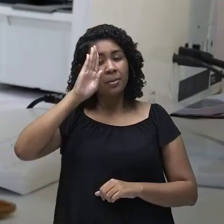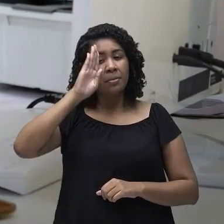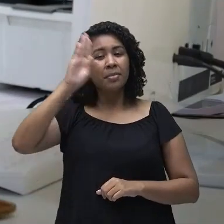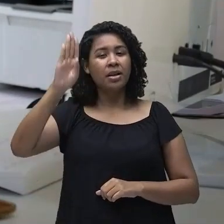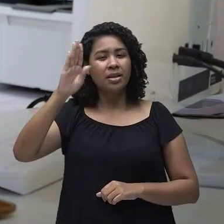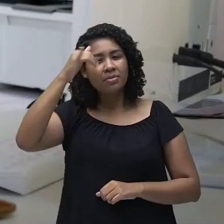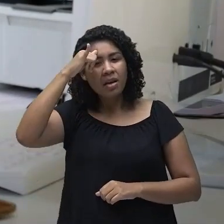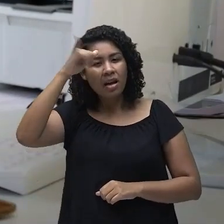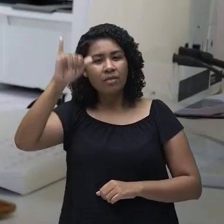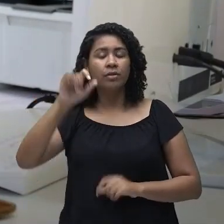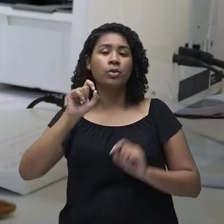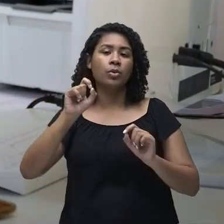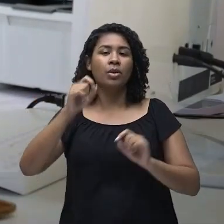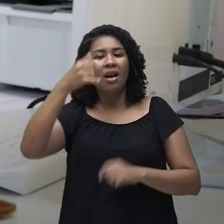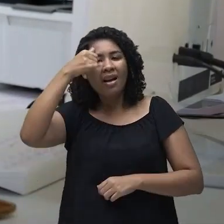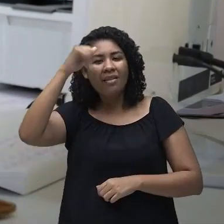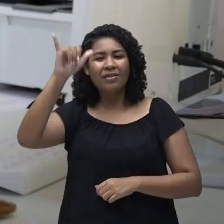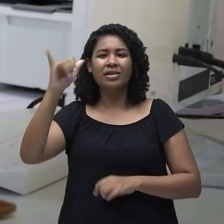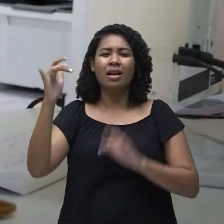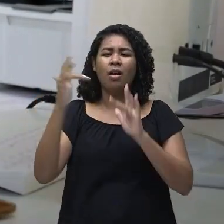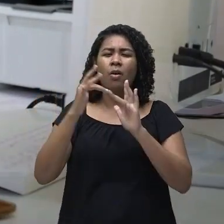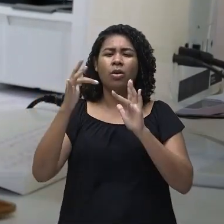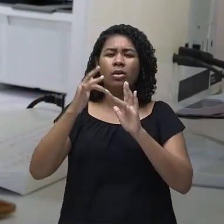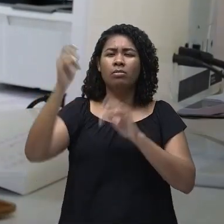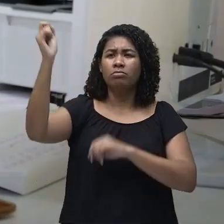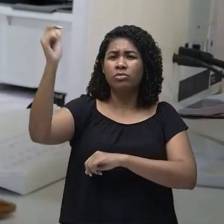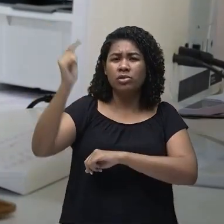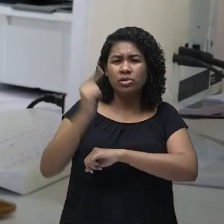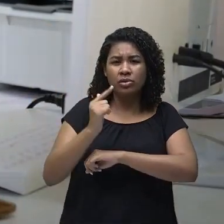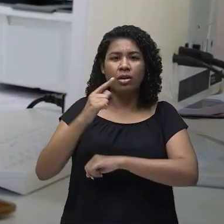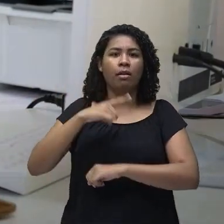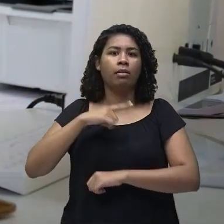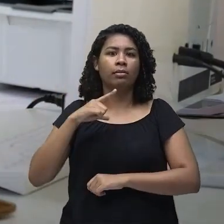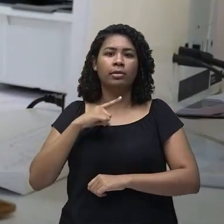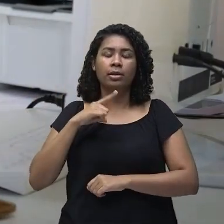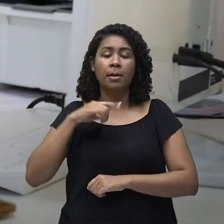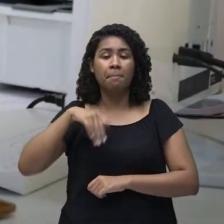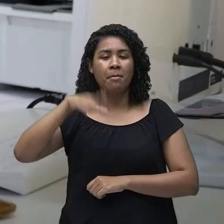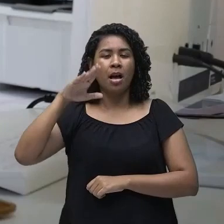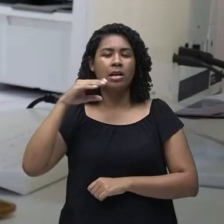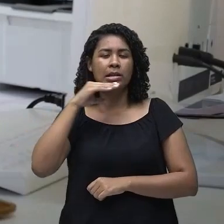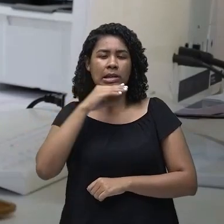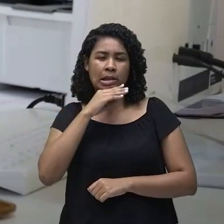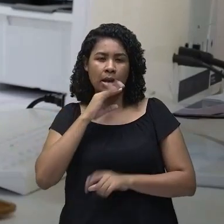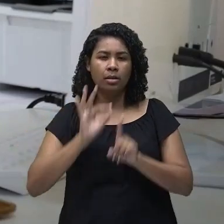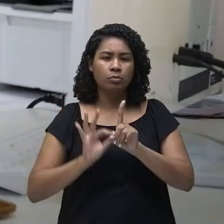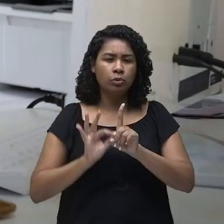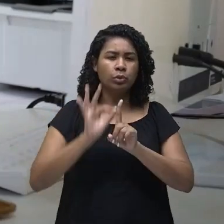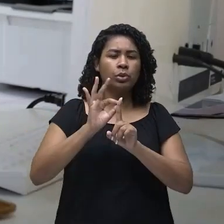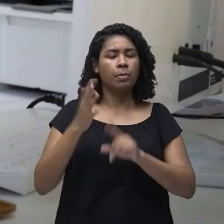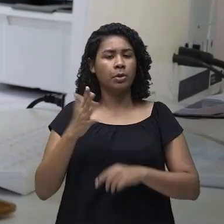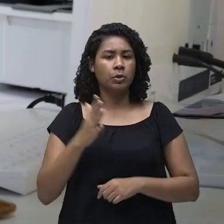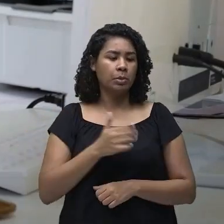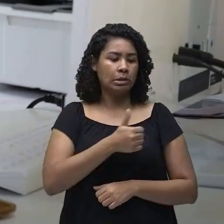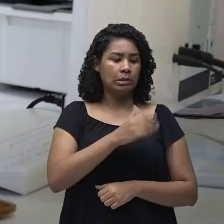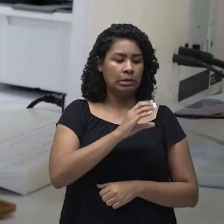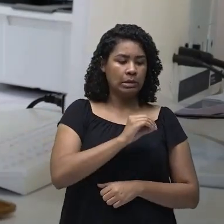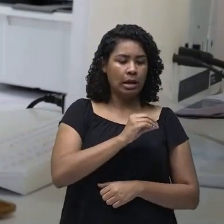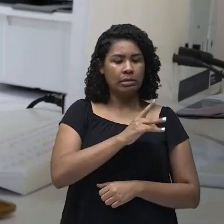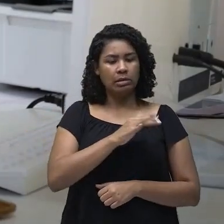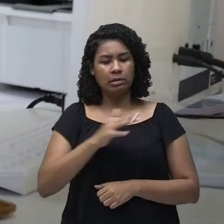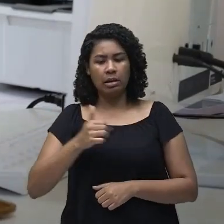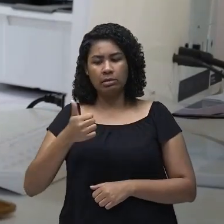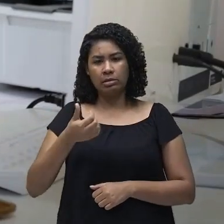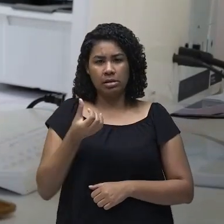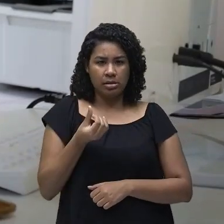é evitar essa exposição direta, principalmente nos horários em que o índice é mais alto, ou seja, entre 10 da manhã e 16 horas,